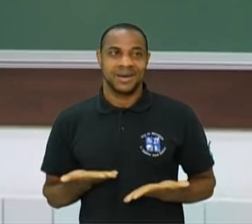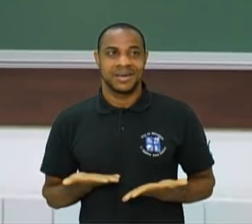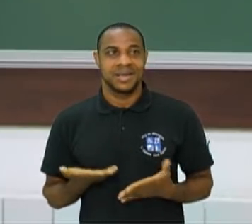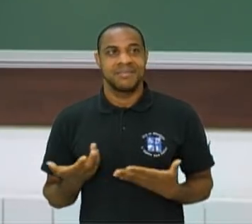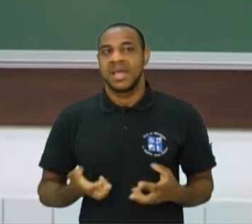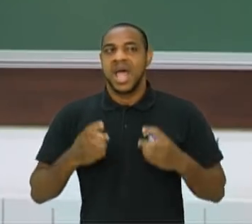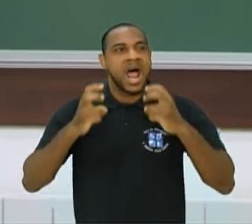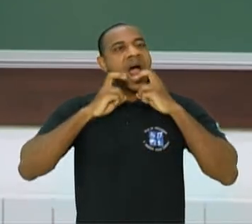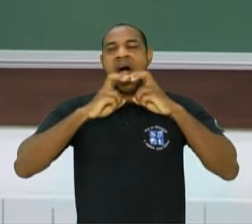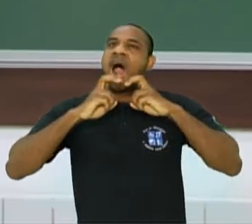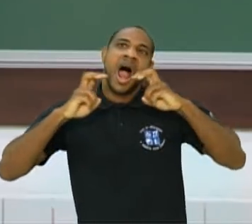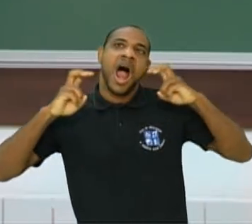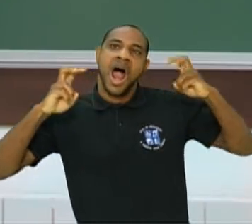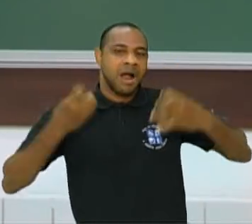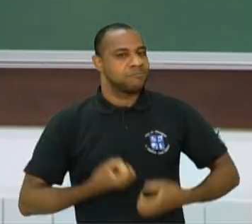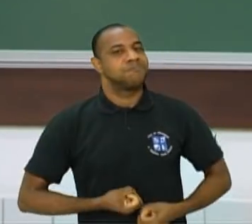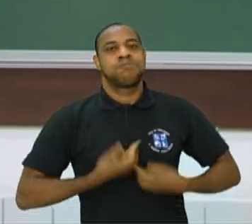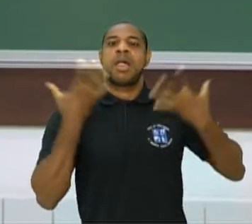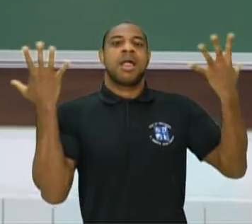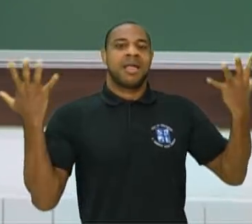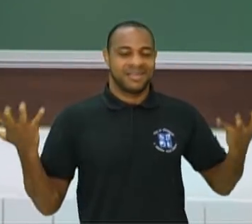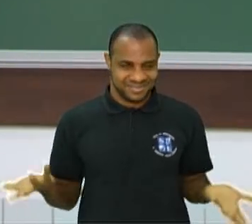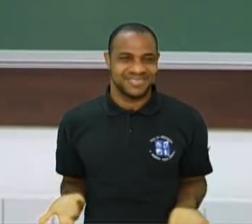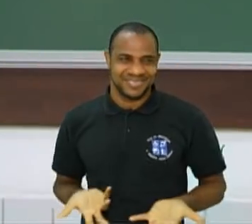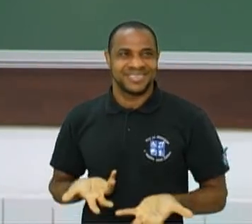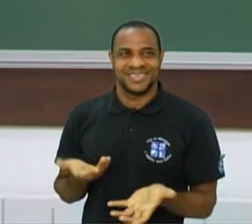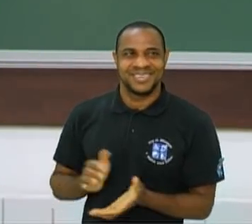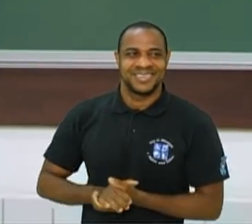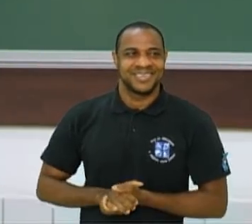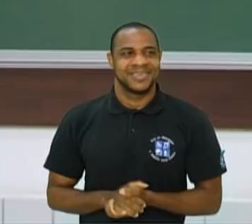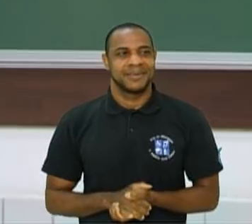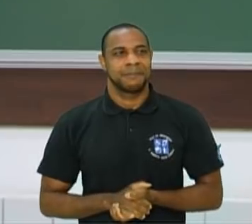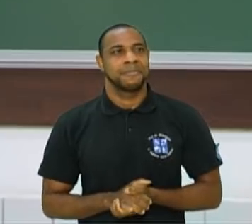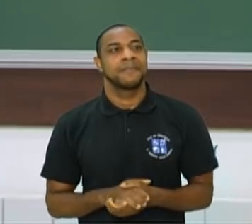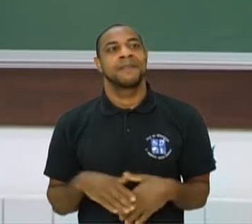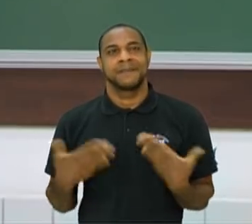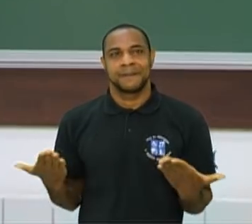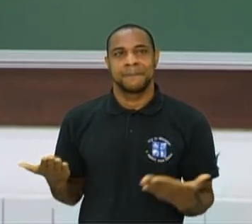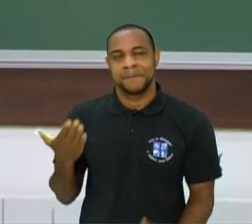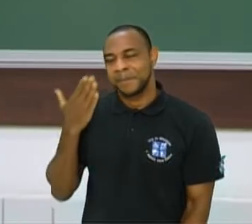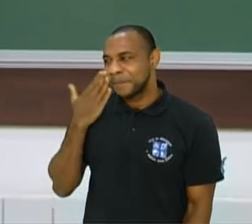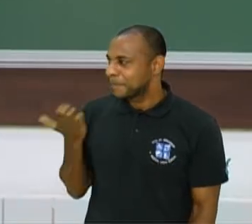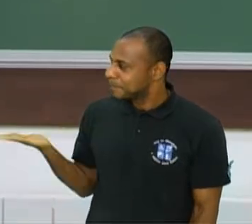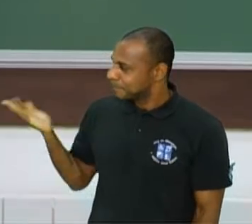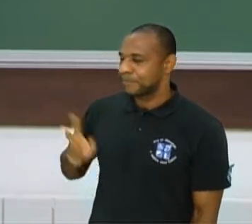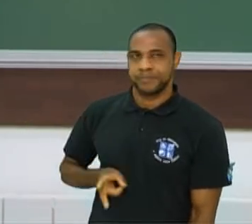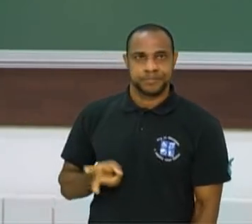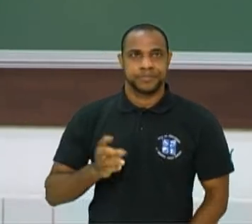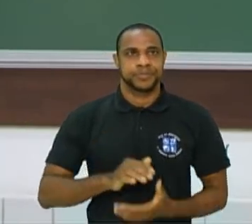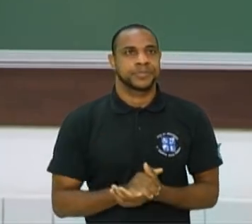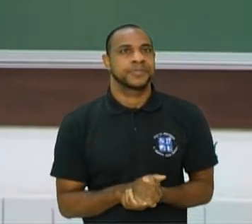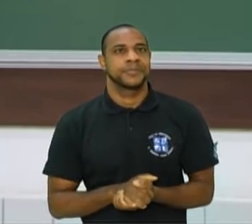queria aflorar no espaço. Vê se pode essa Flora. Então, vamos continuar.